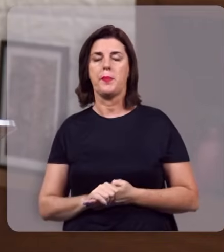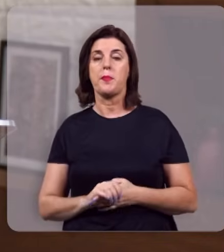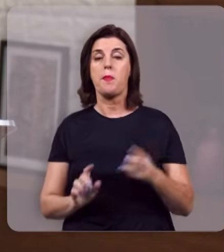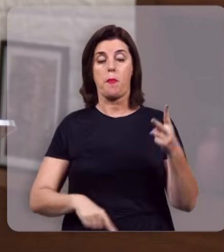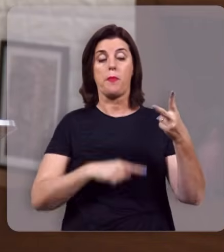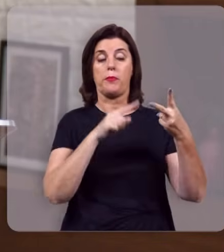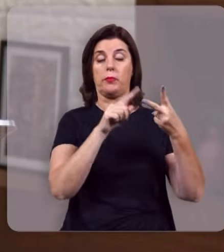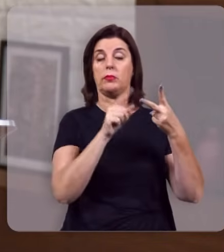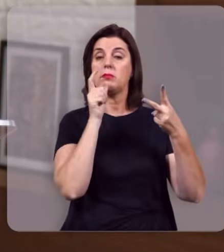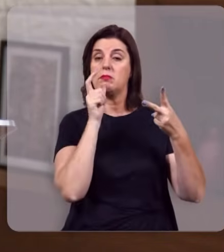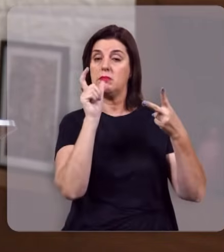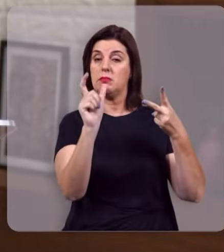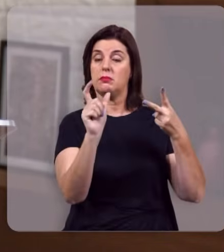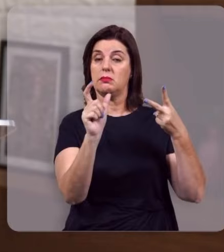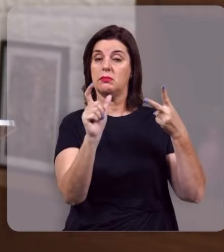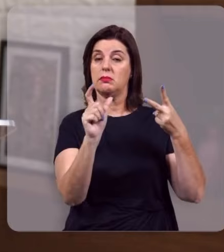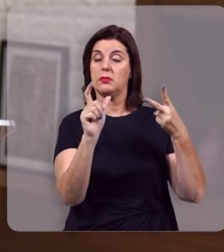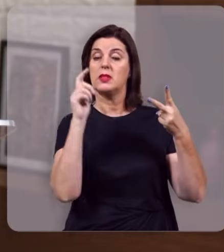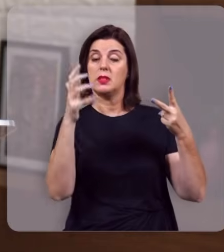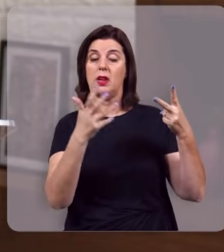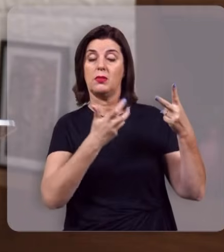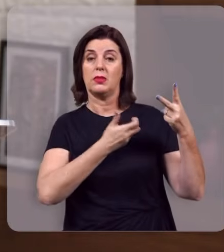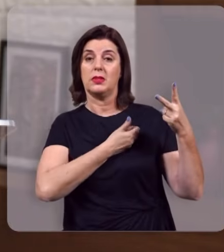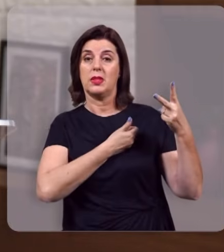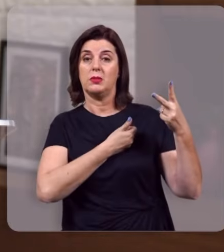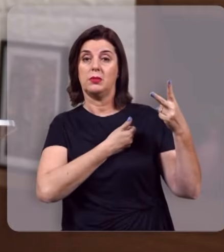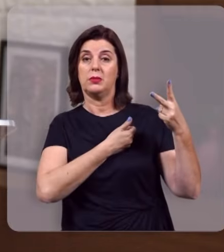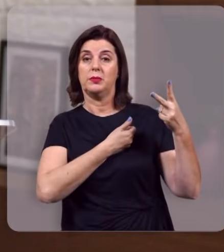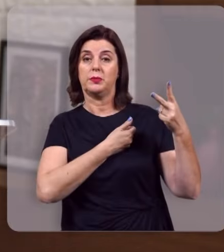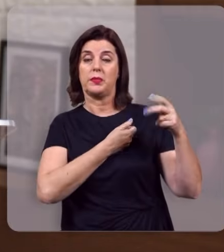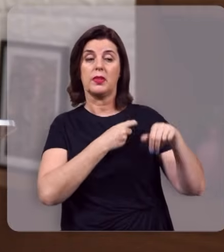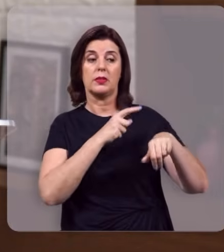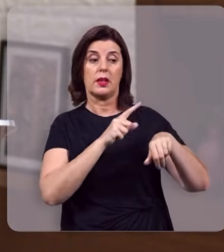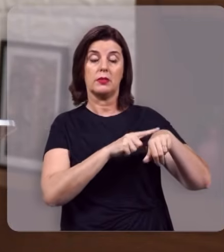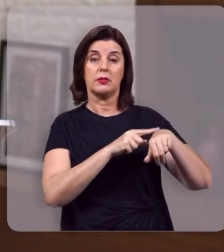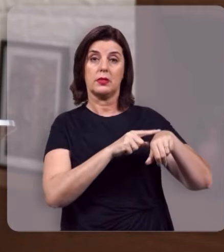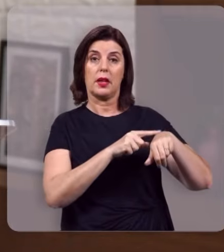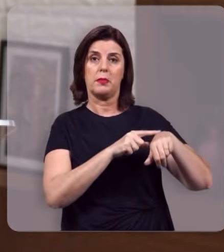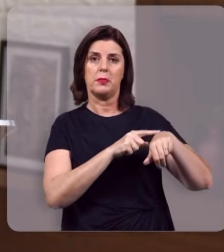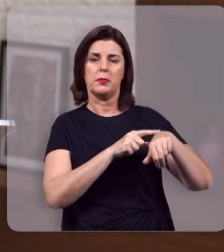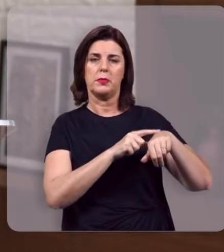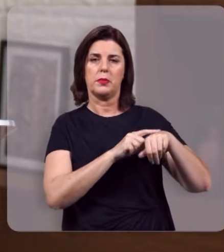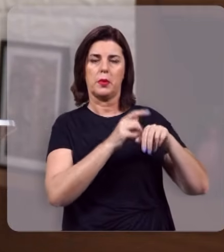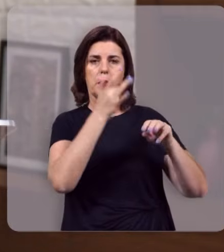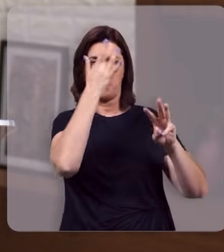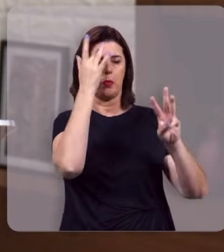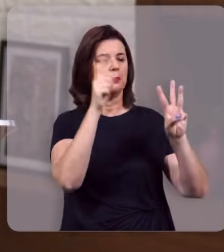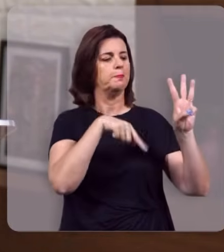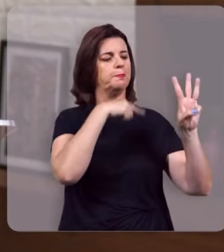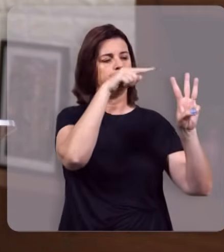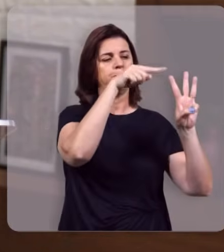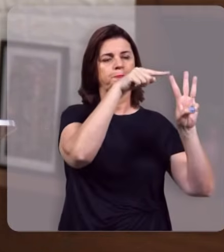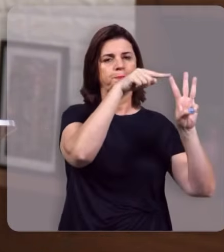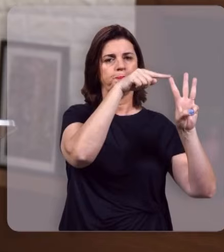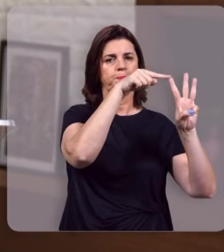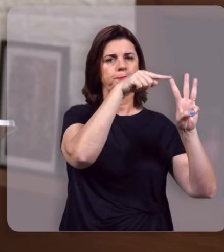A segunda palavra da cruz é a palavra da salvação. Neste ínterim, aquele que estava do lado